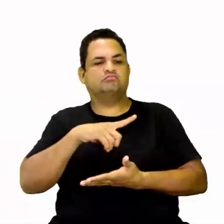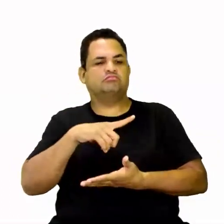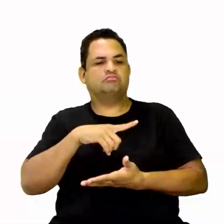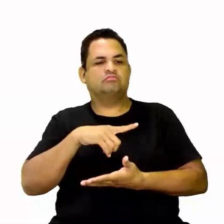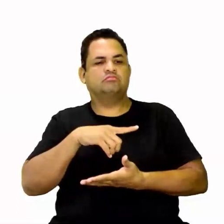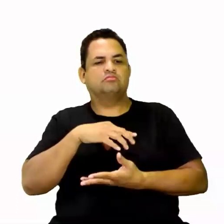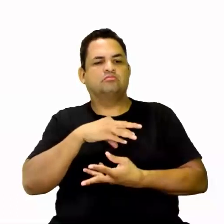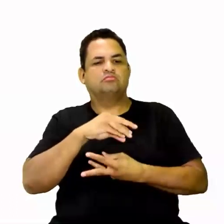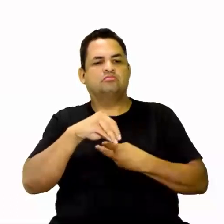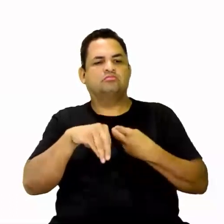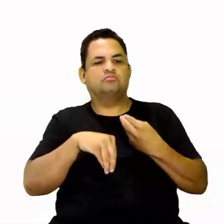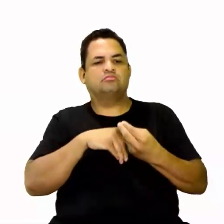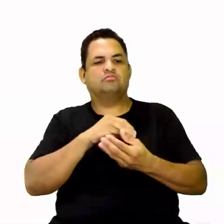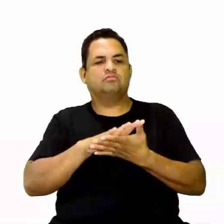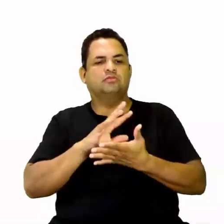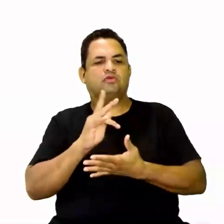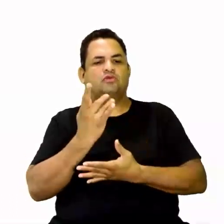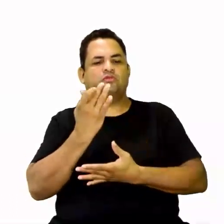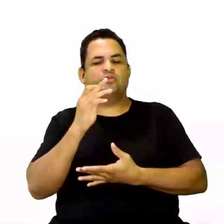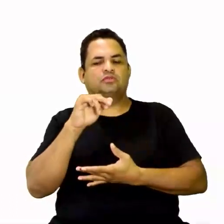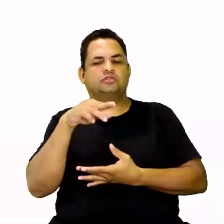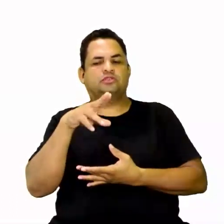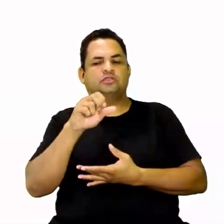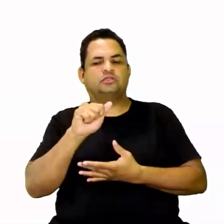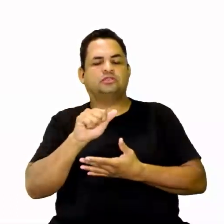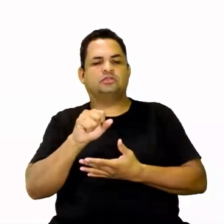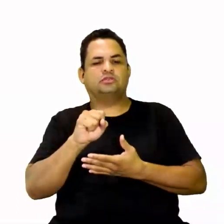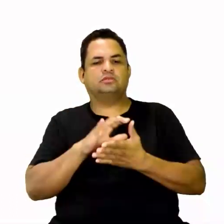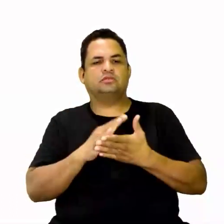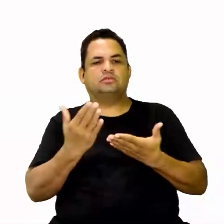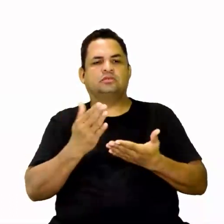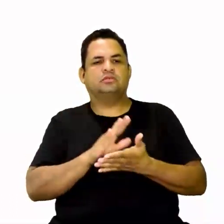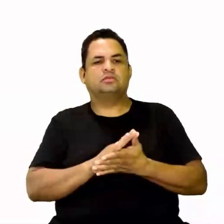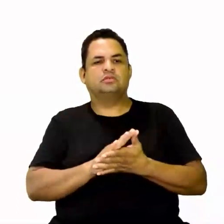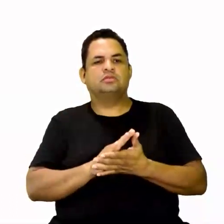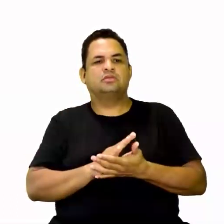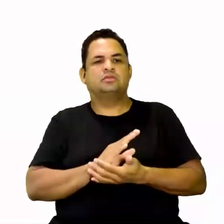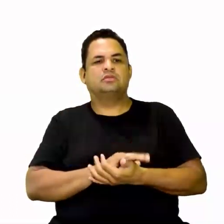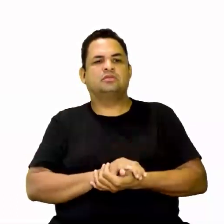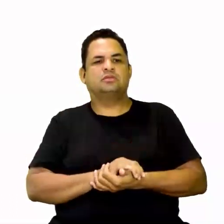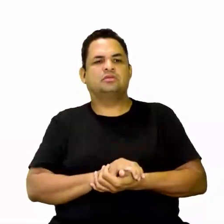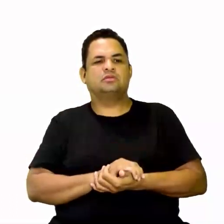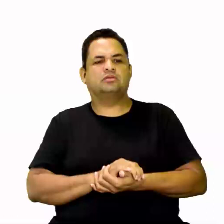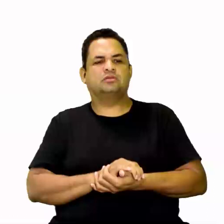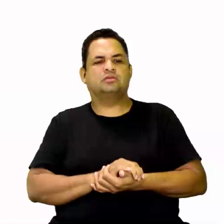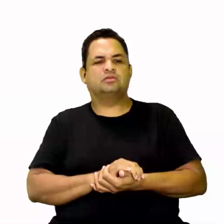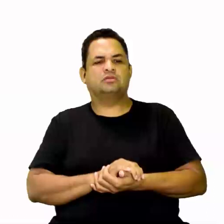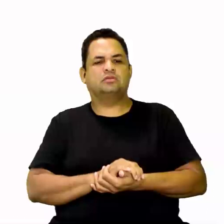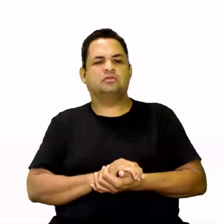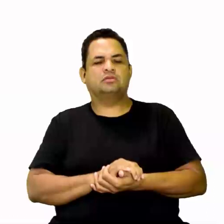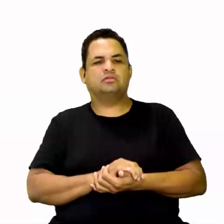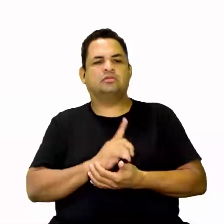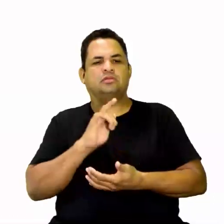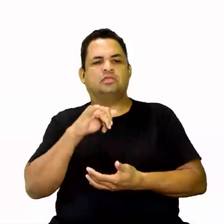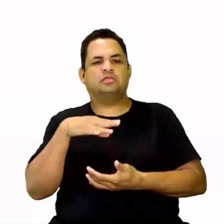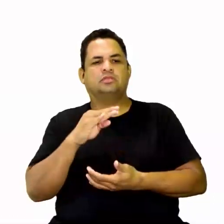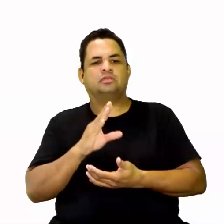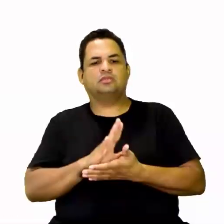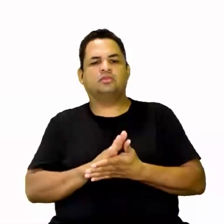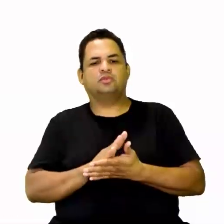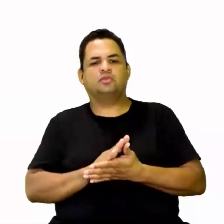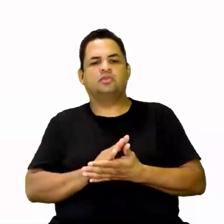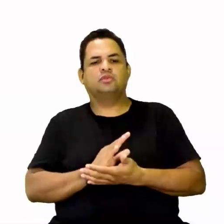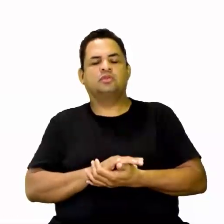exatamente uma mistura homogênea. O granito, mistura homogênea.